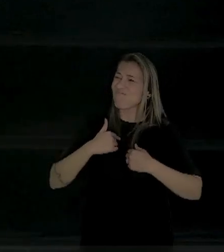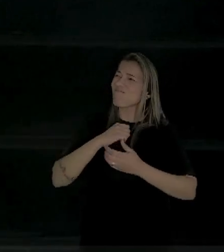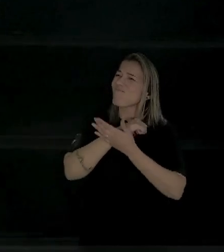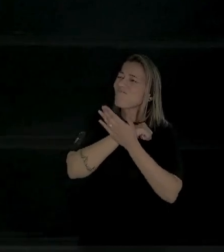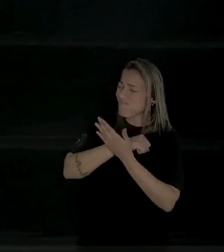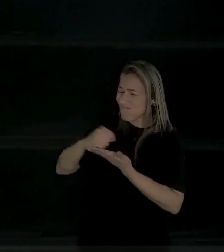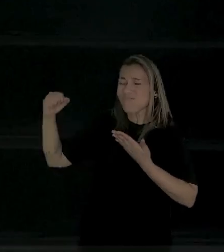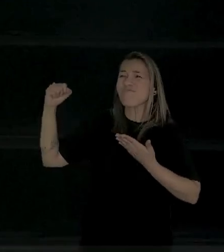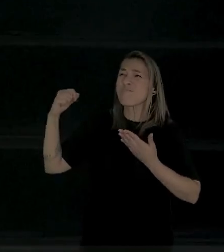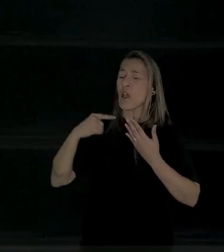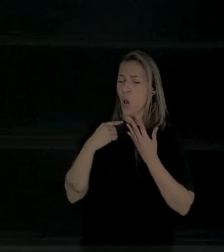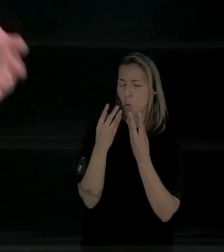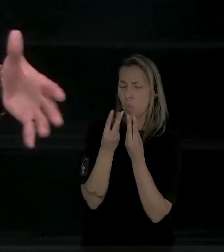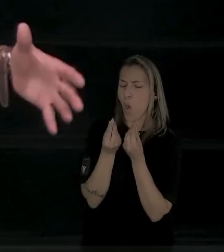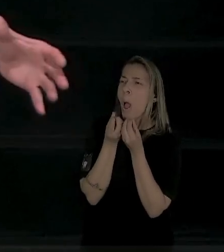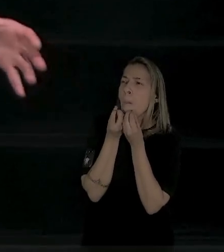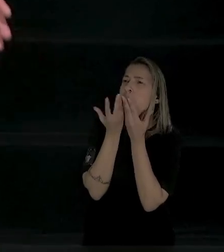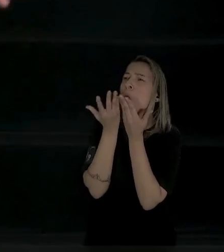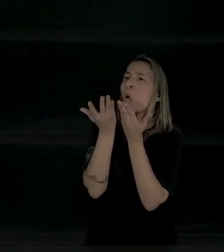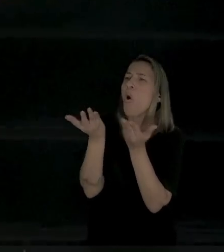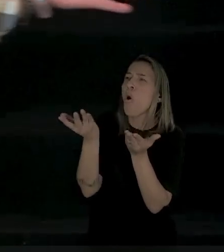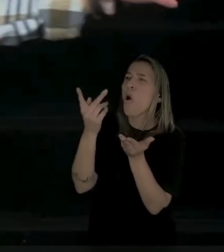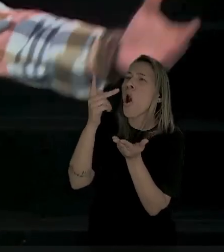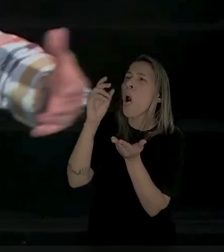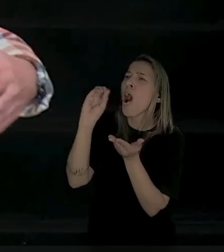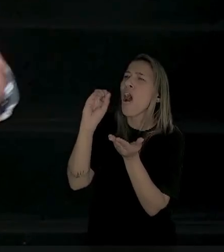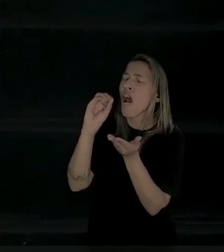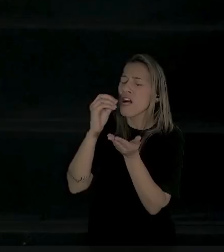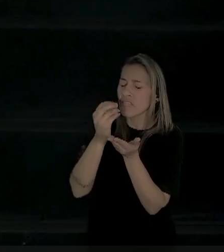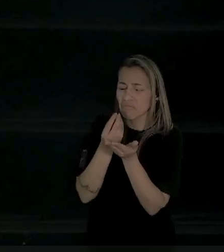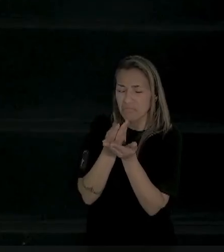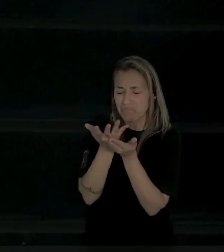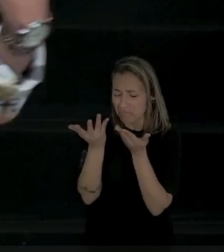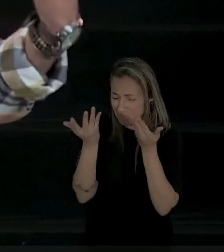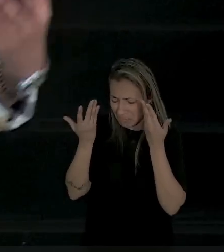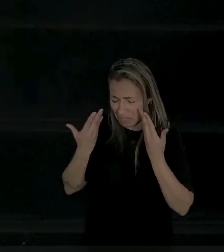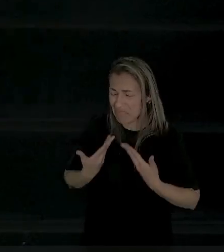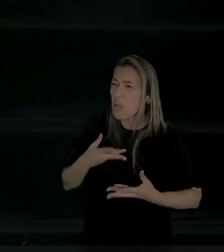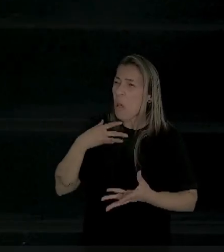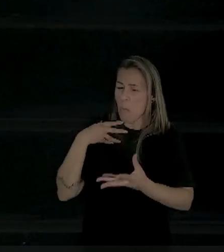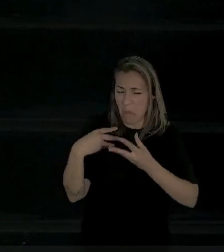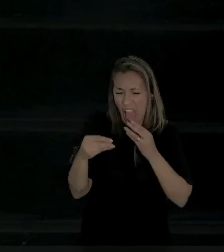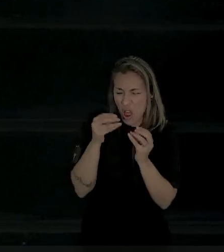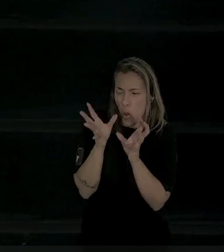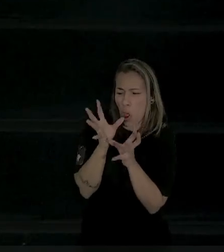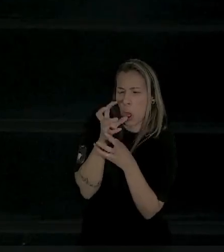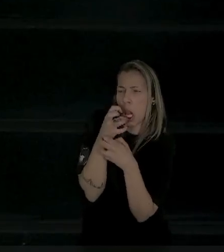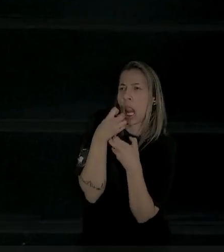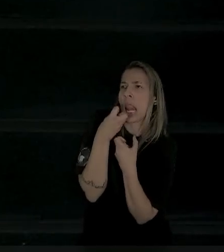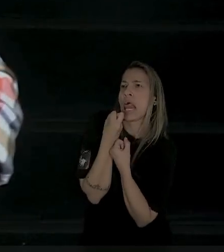só tem cinzas, era de um jeito, era um plástico robusto, agora eu sou um plástico retorcido.